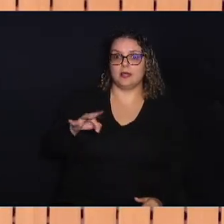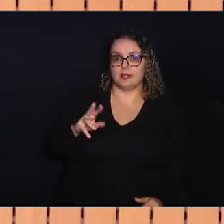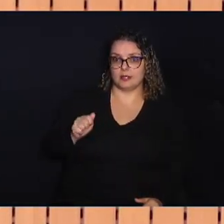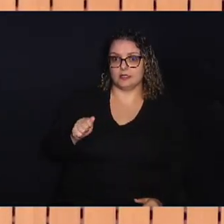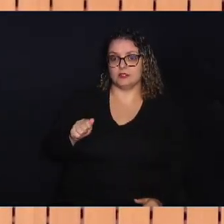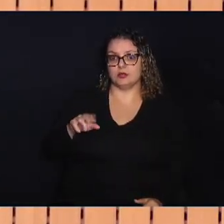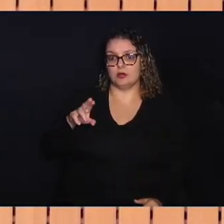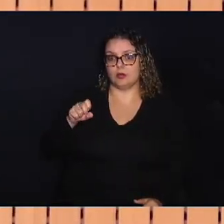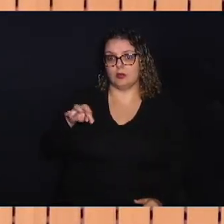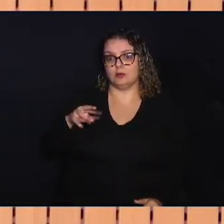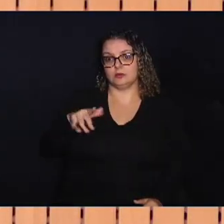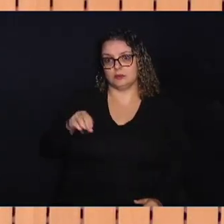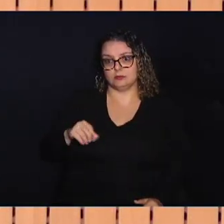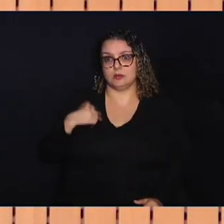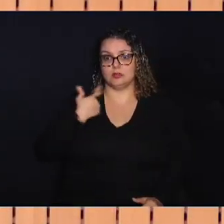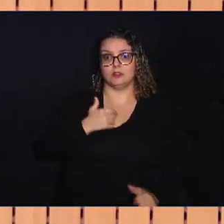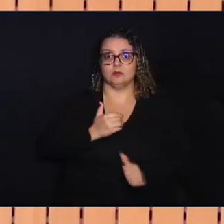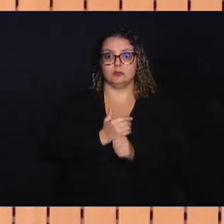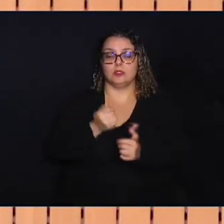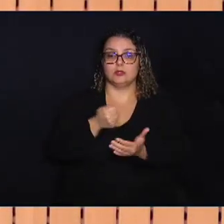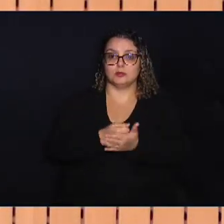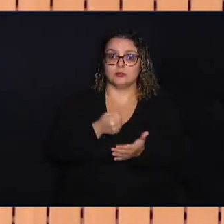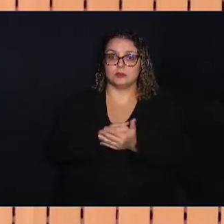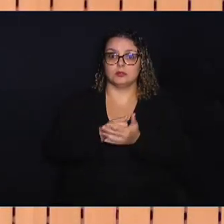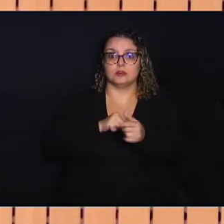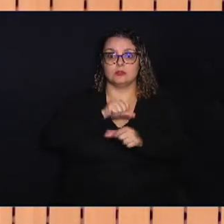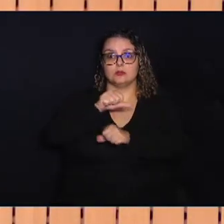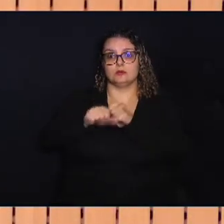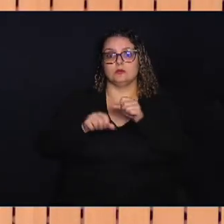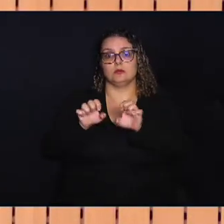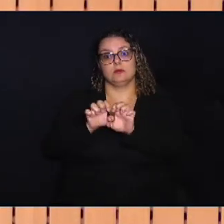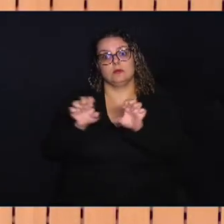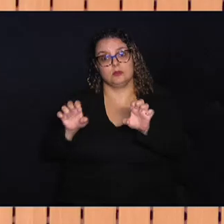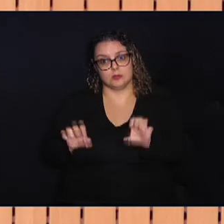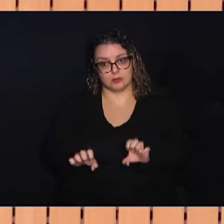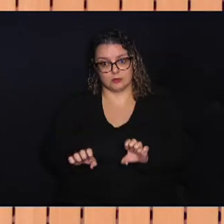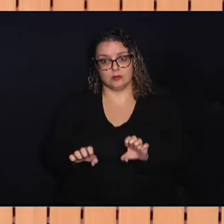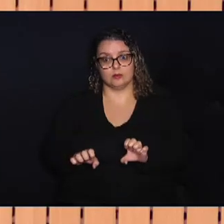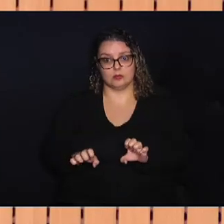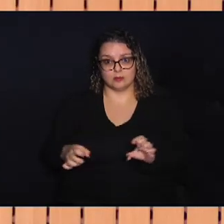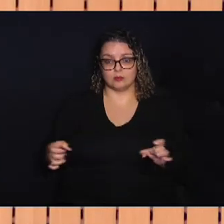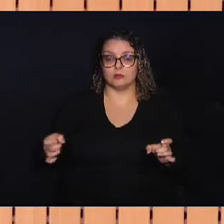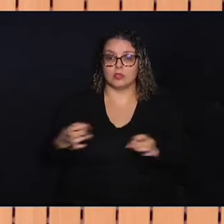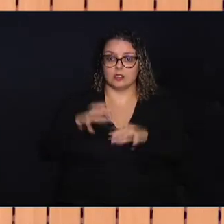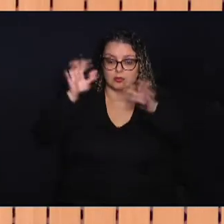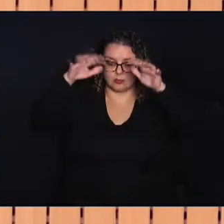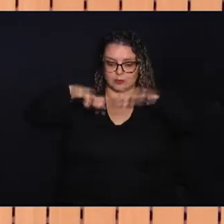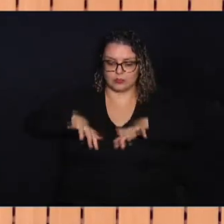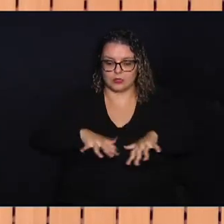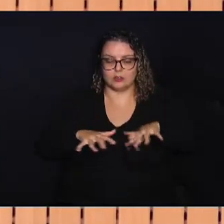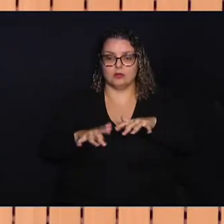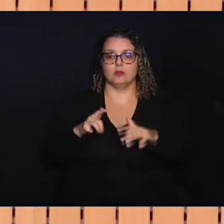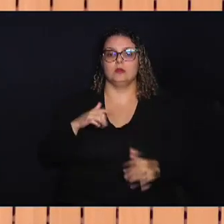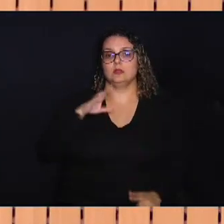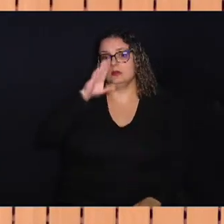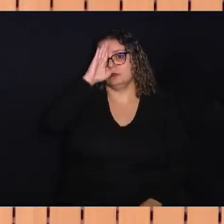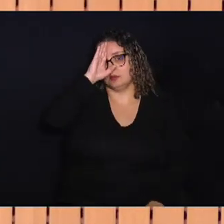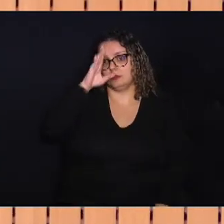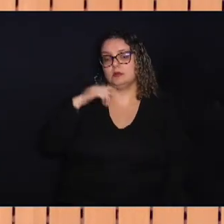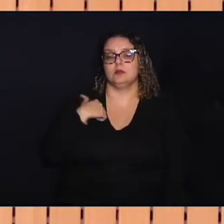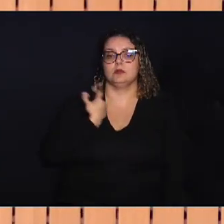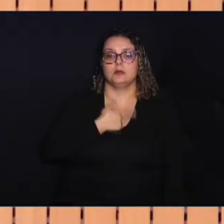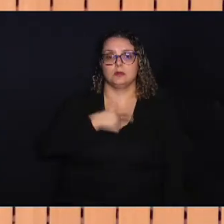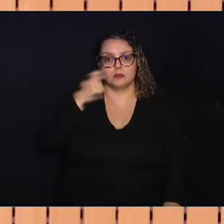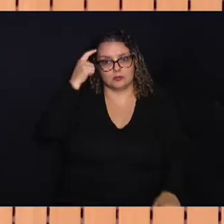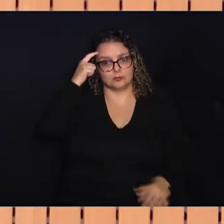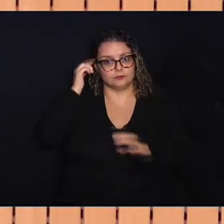mandato exige que a gente tenha mudanças estruturais no combate à enchente e, principalmente, que a gente